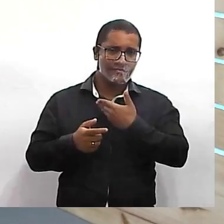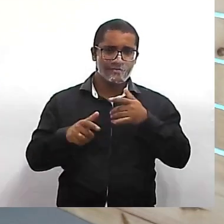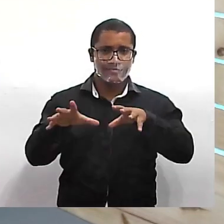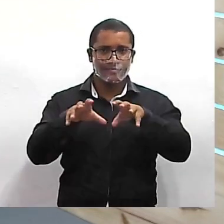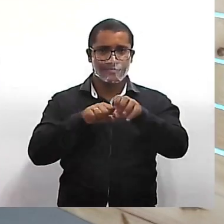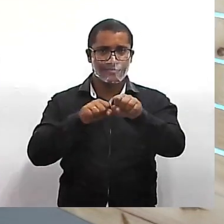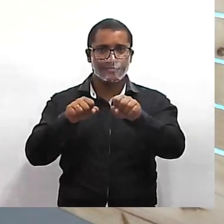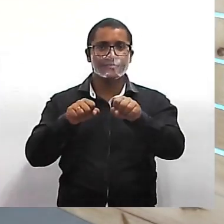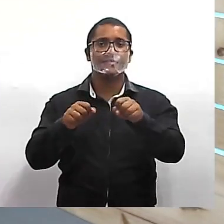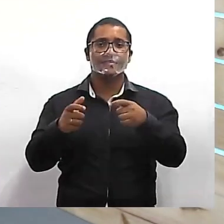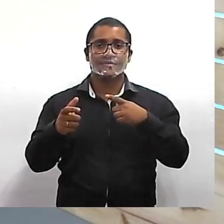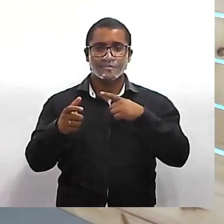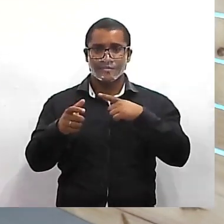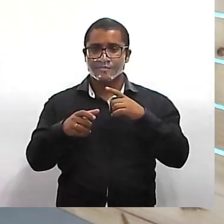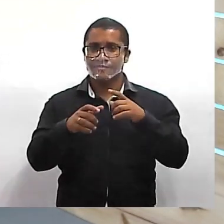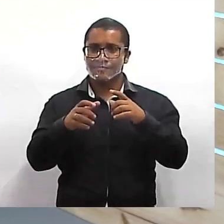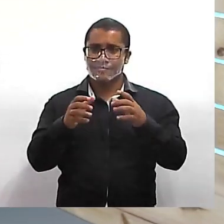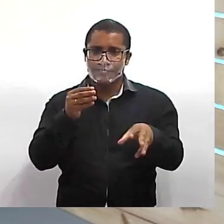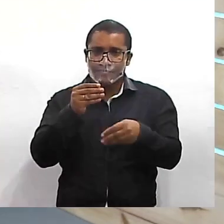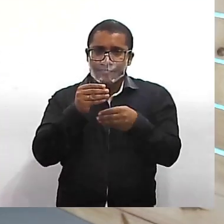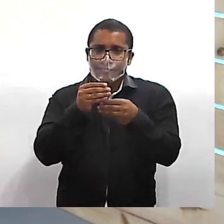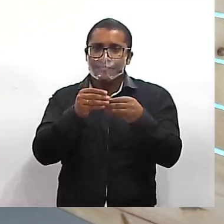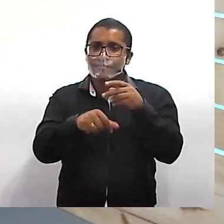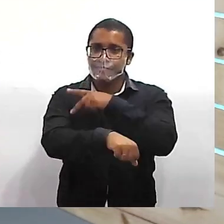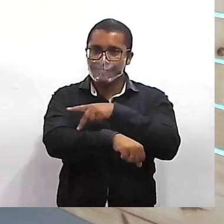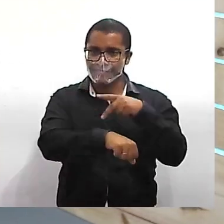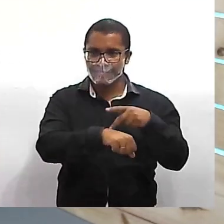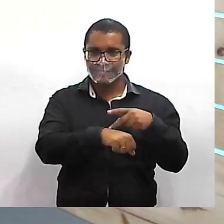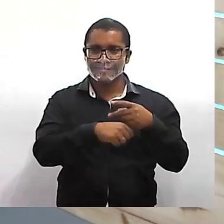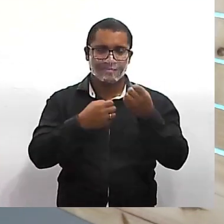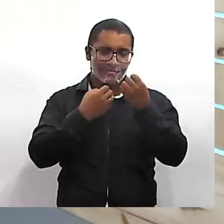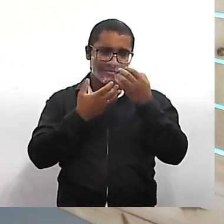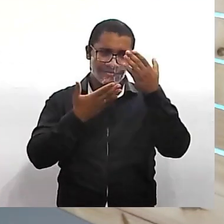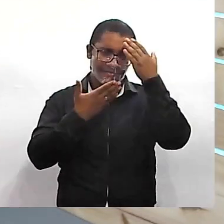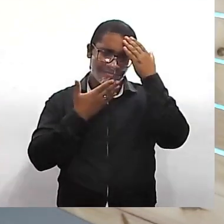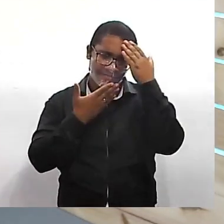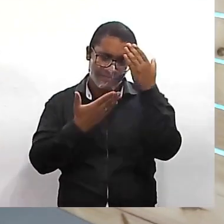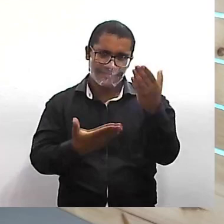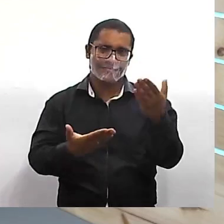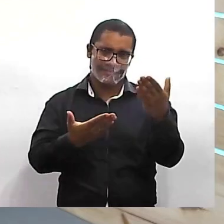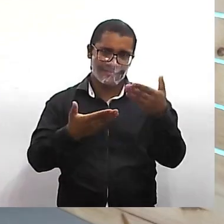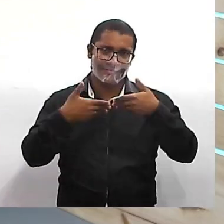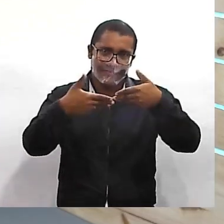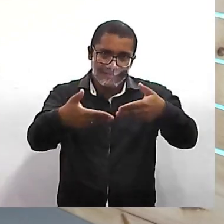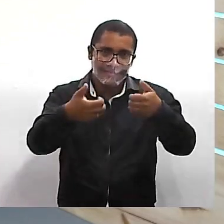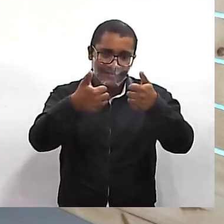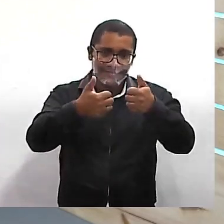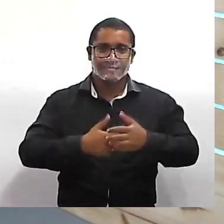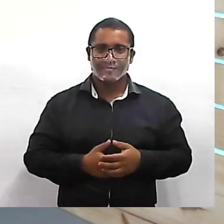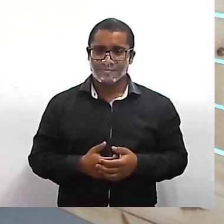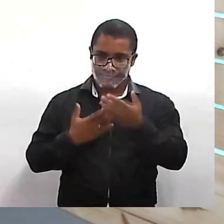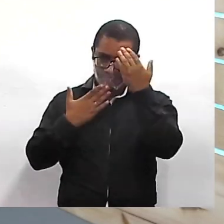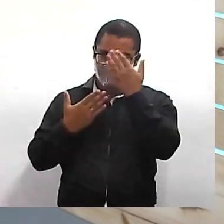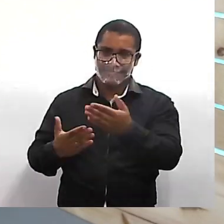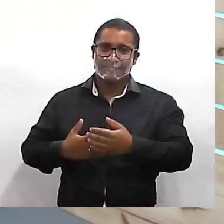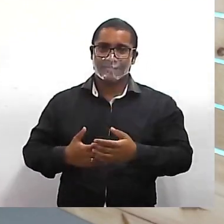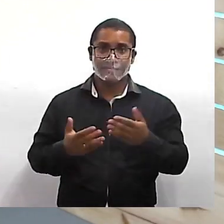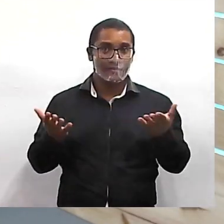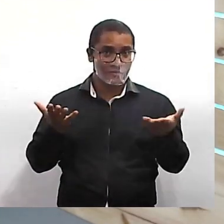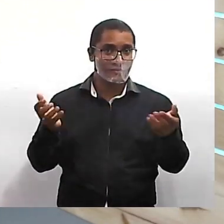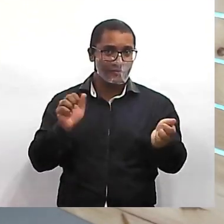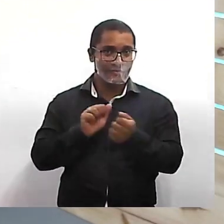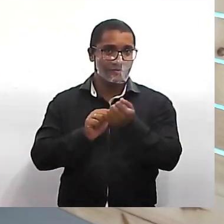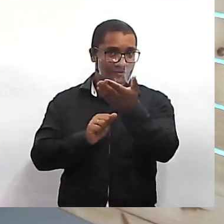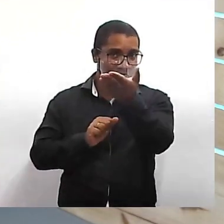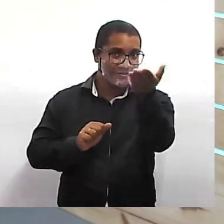formação complementar de pedagogia, né? Então, Cris, obrigado pelo convite mais uma vez, tá? Obrigada, André. Vamos junto com você